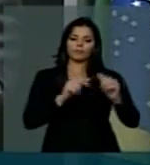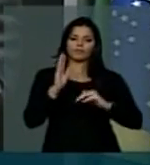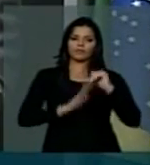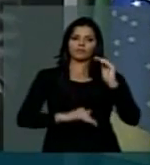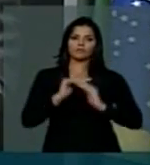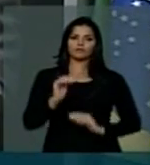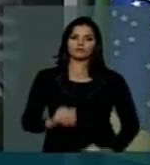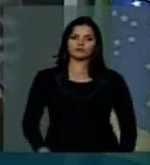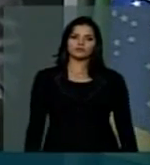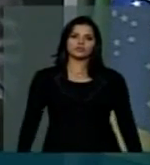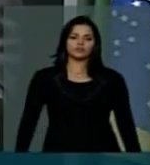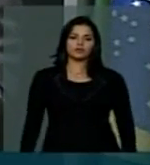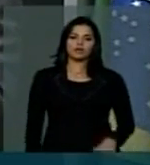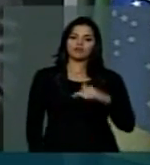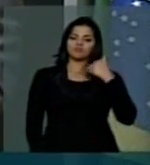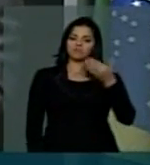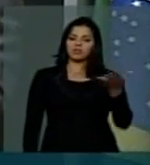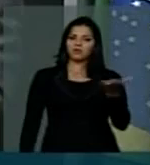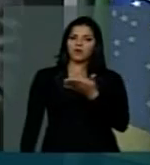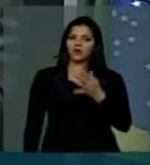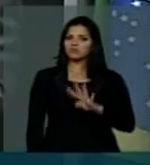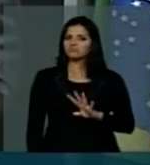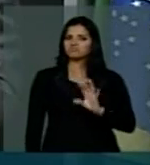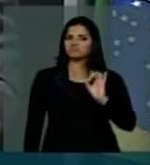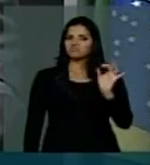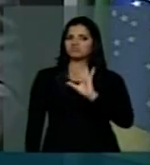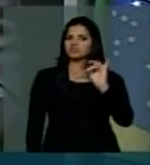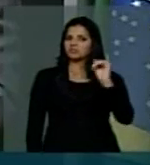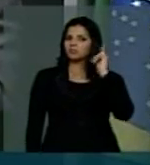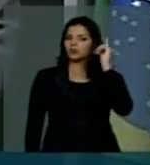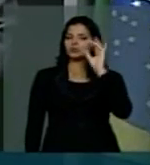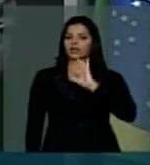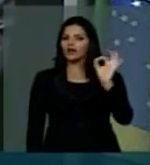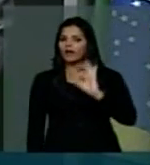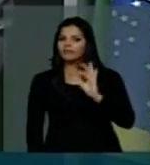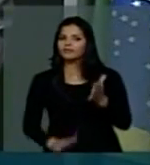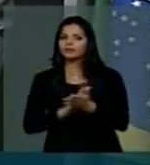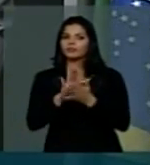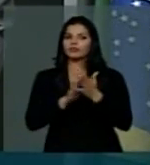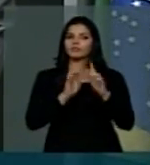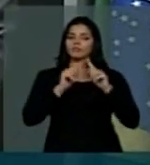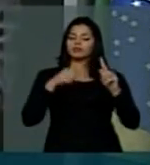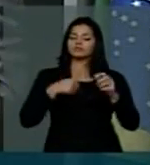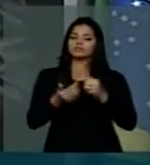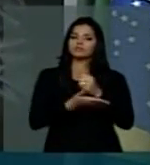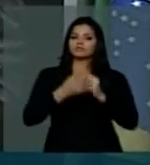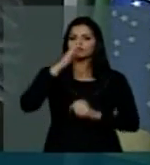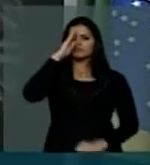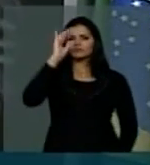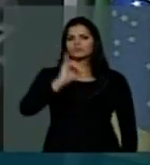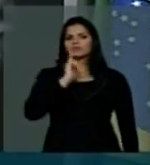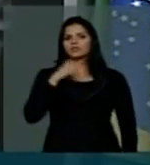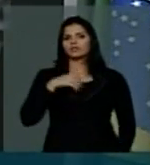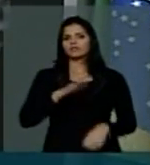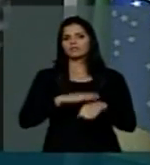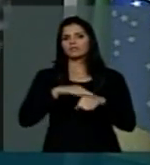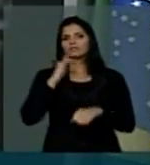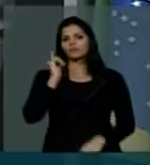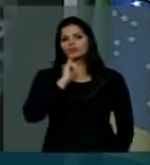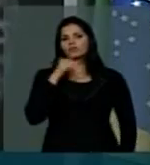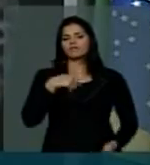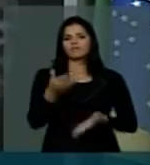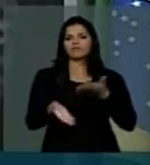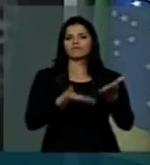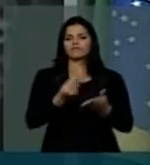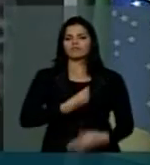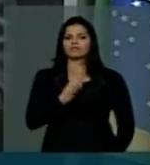profissional que até agora não era reconhecido, mas que fundamentalmente tem uma importância no trato com as